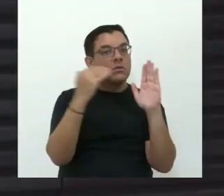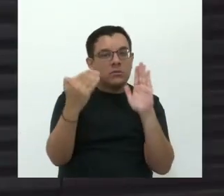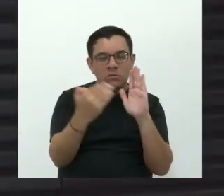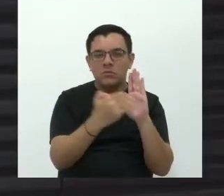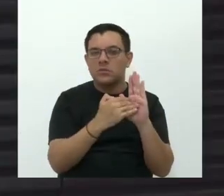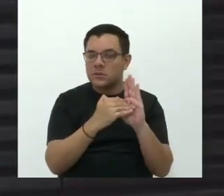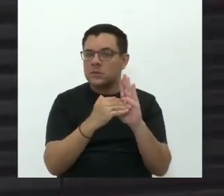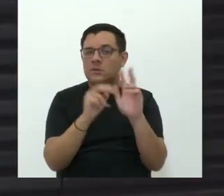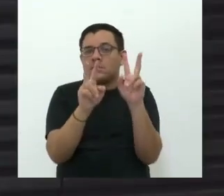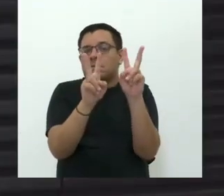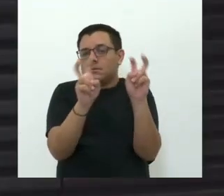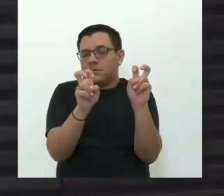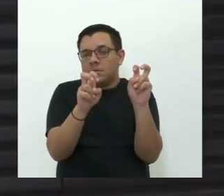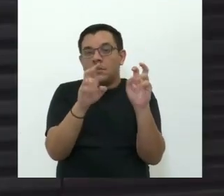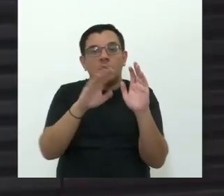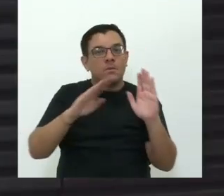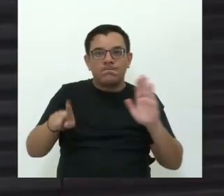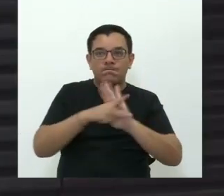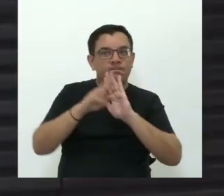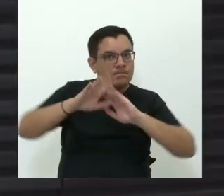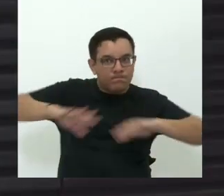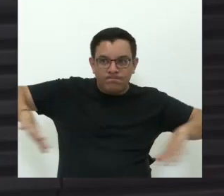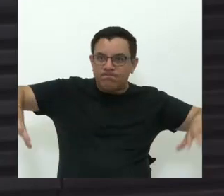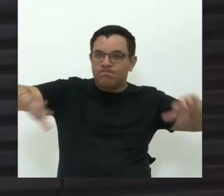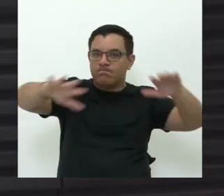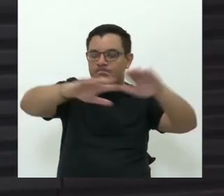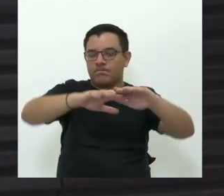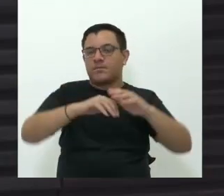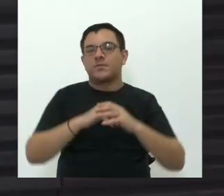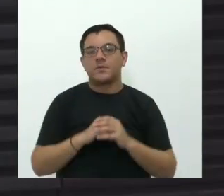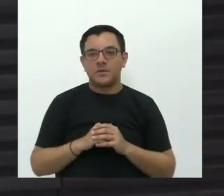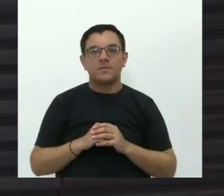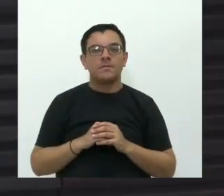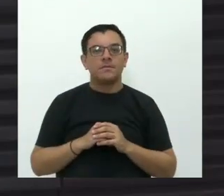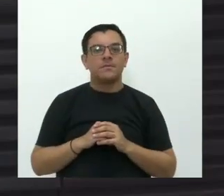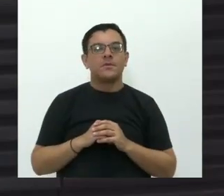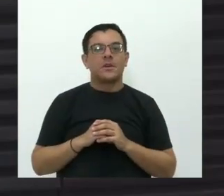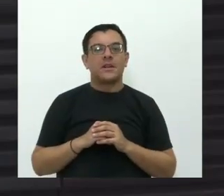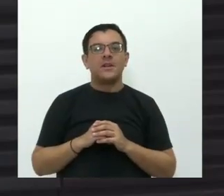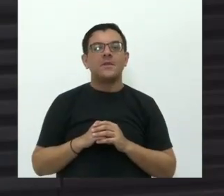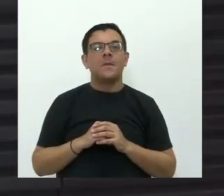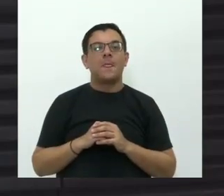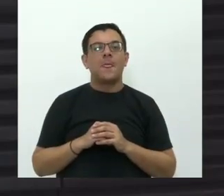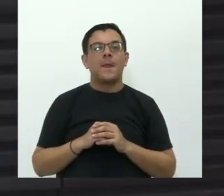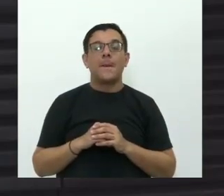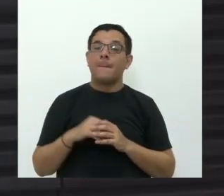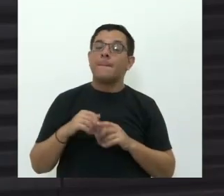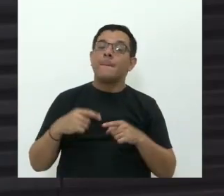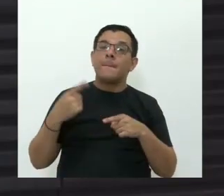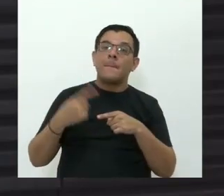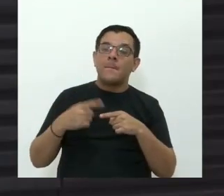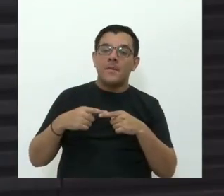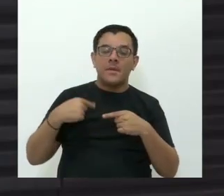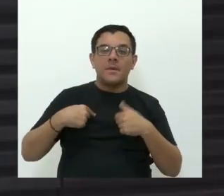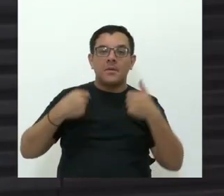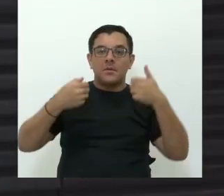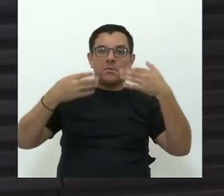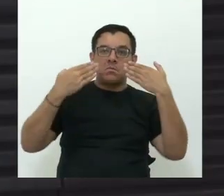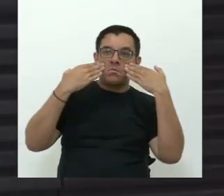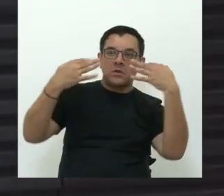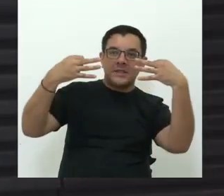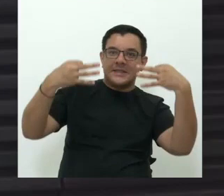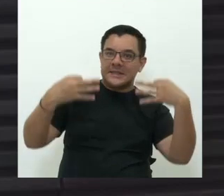assunto que é de todas e de todos mas ainda por que que a transparência é um assunto de todas e de